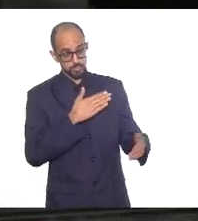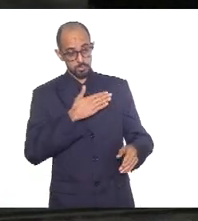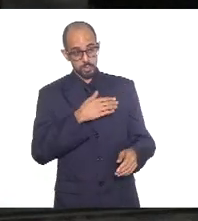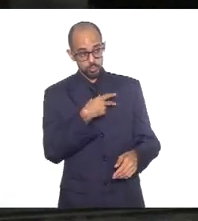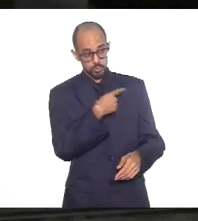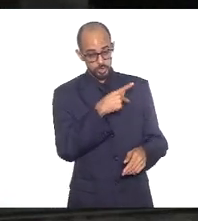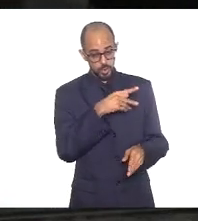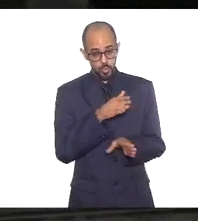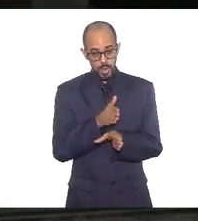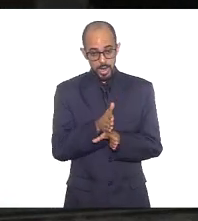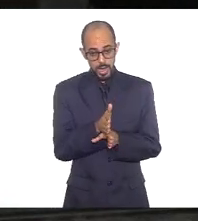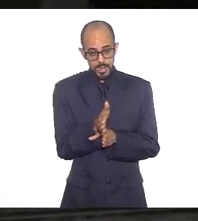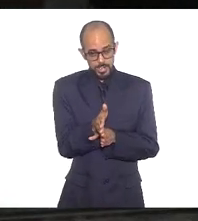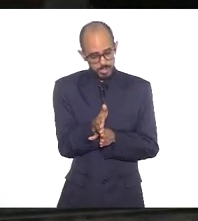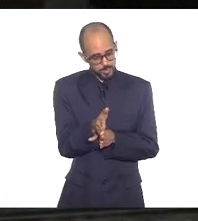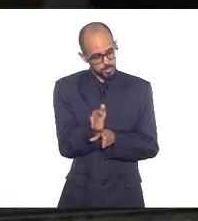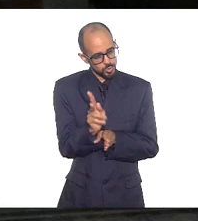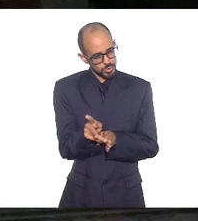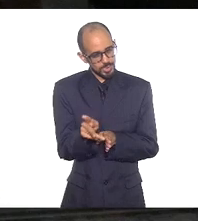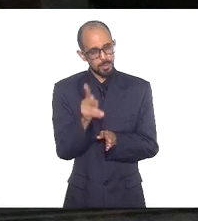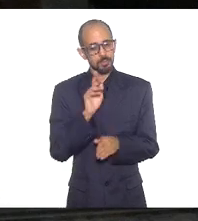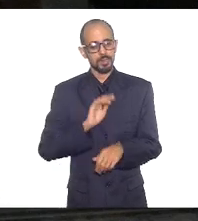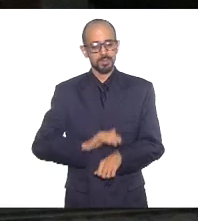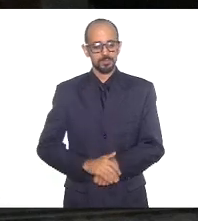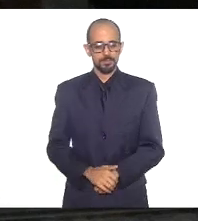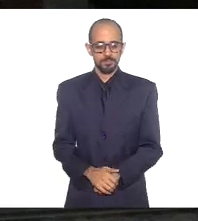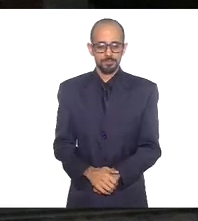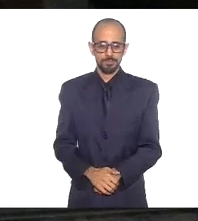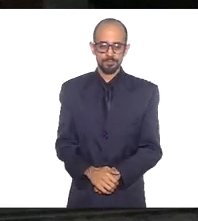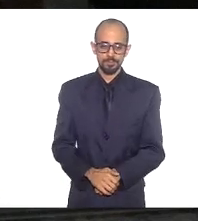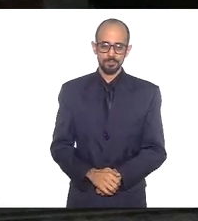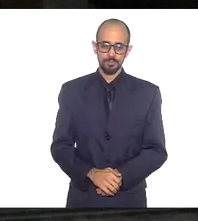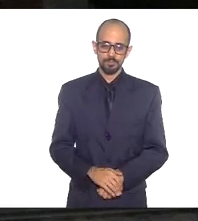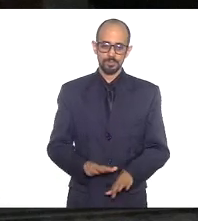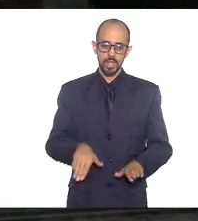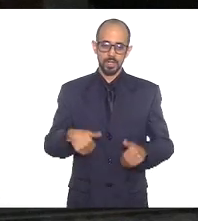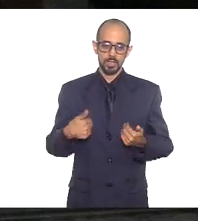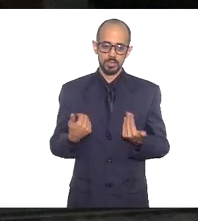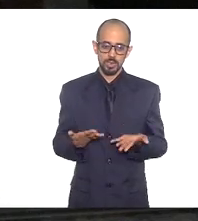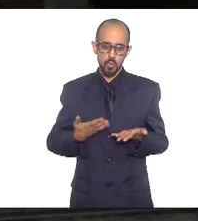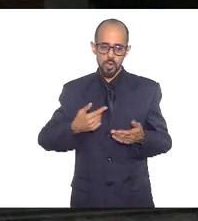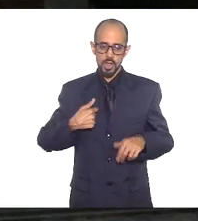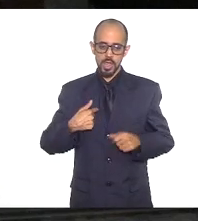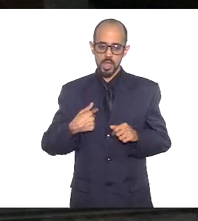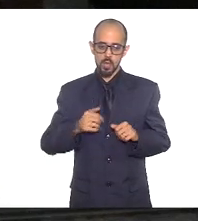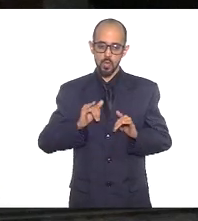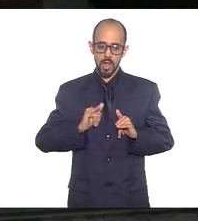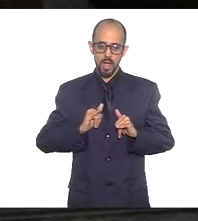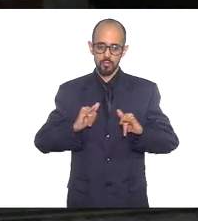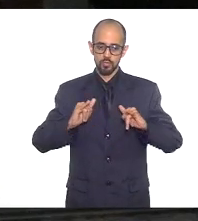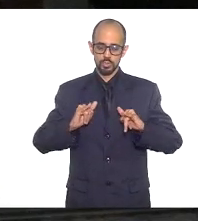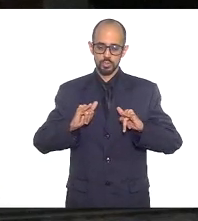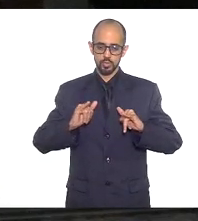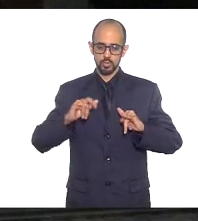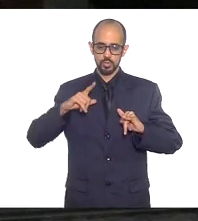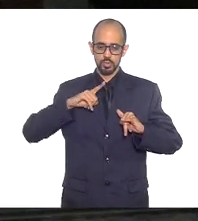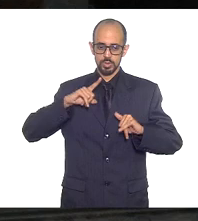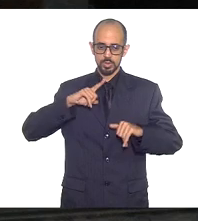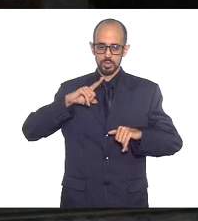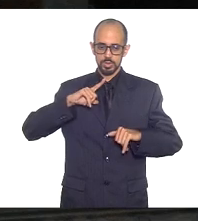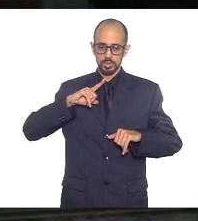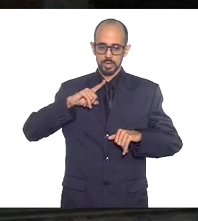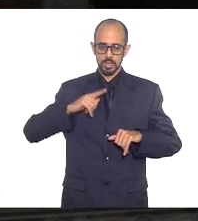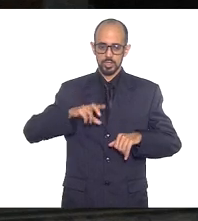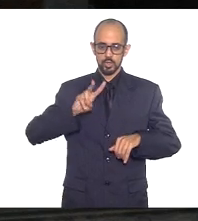equilíbrio. Sempre, sempre. Eu assinalo que já tem